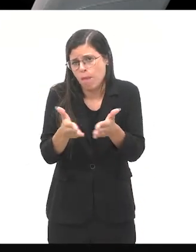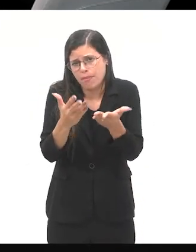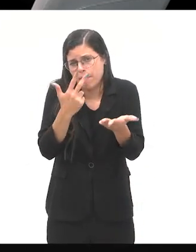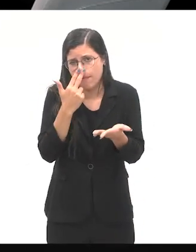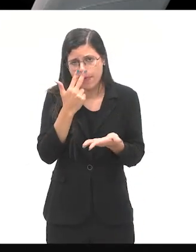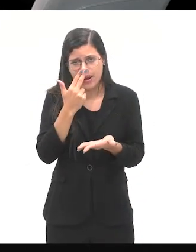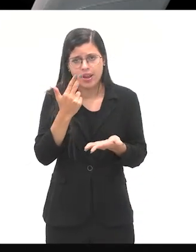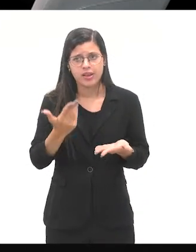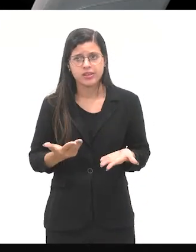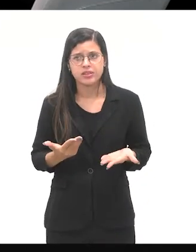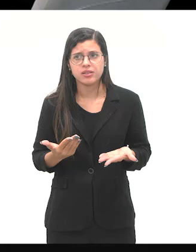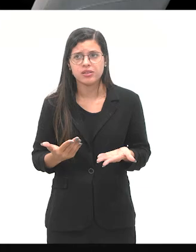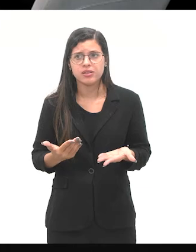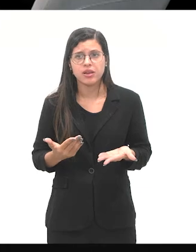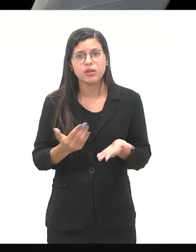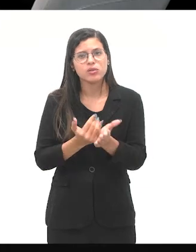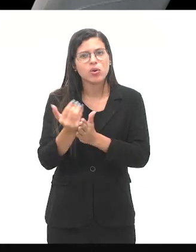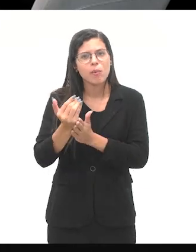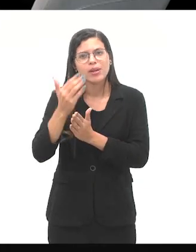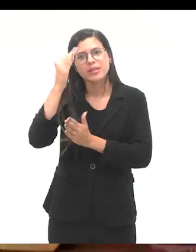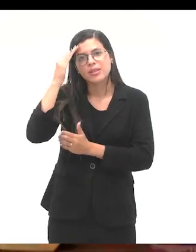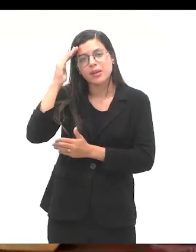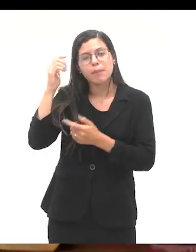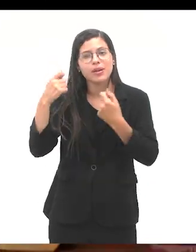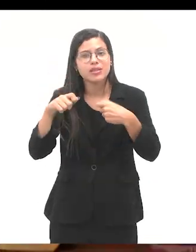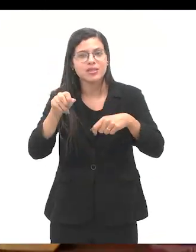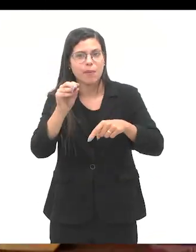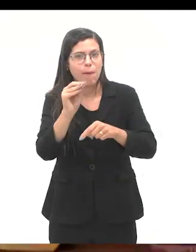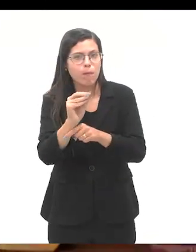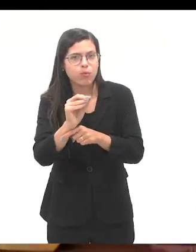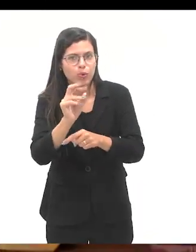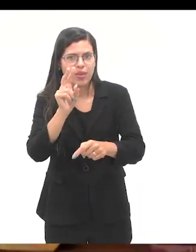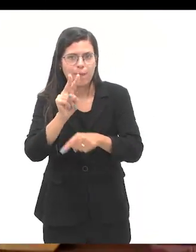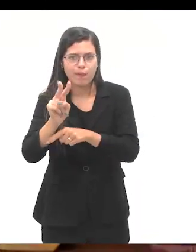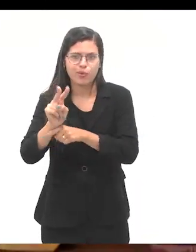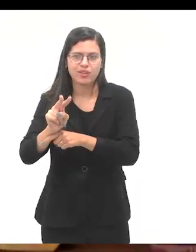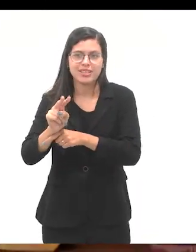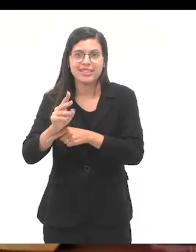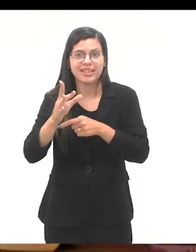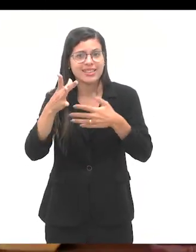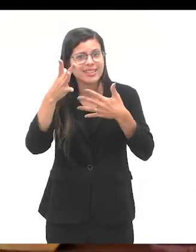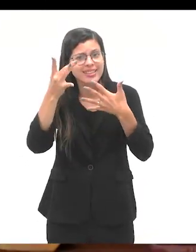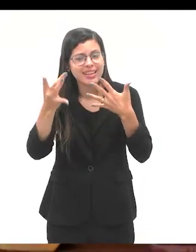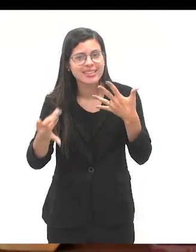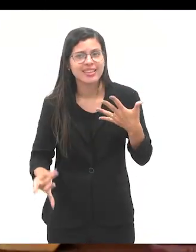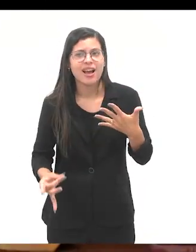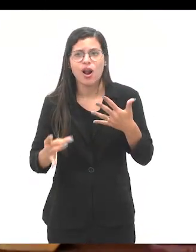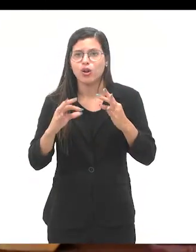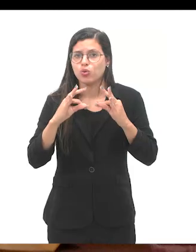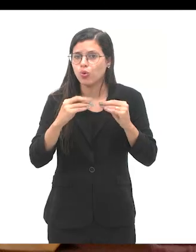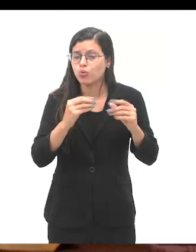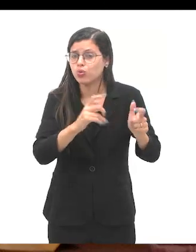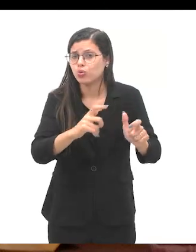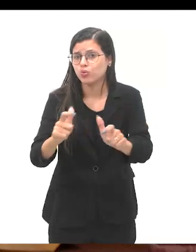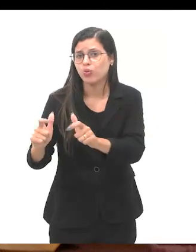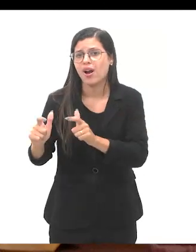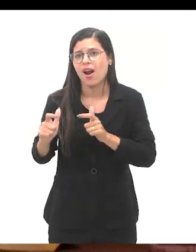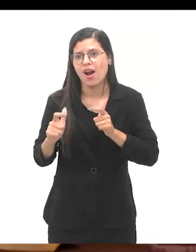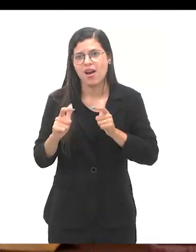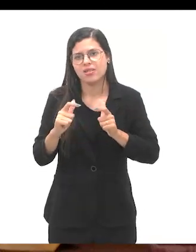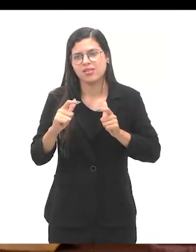Então, a gente começa a entender que temos que proteger todos os detalhes onde os